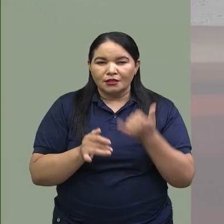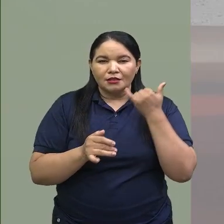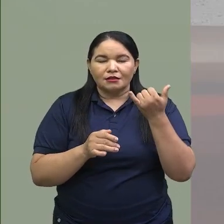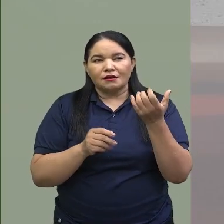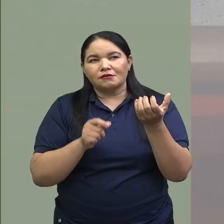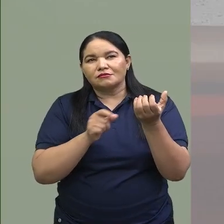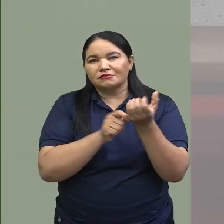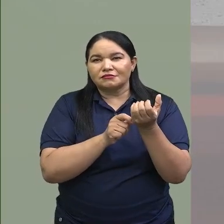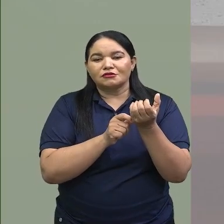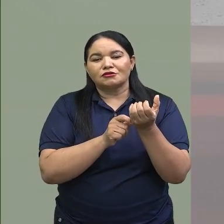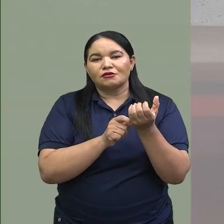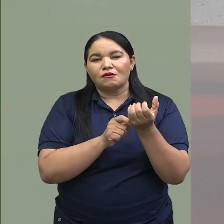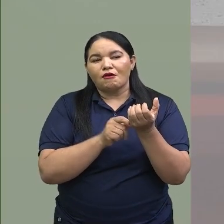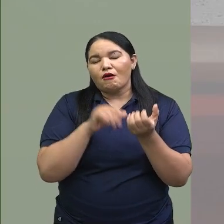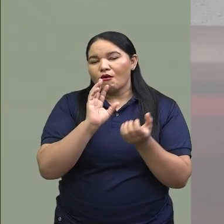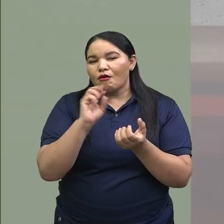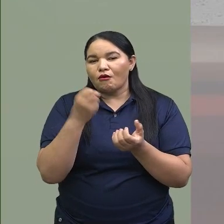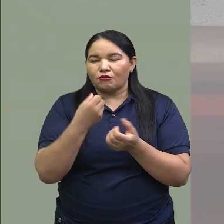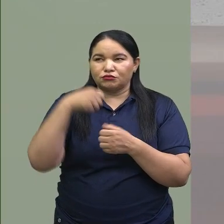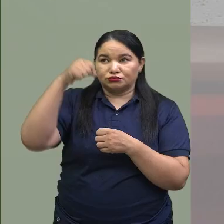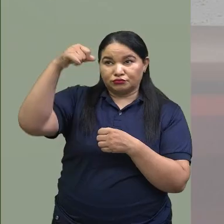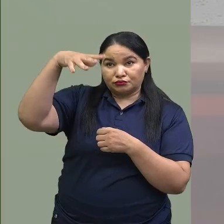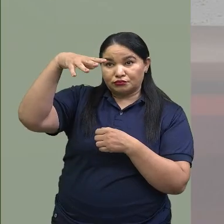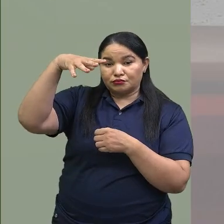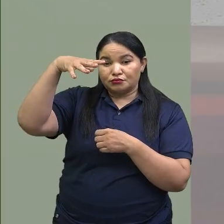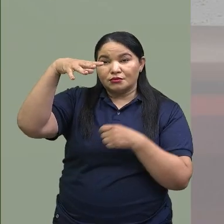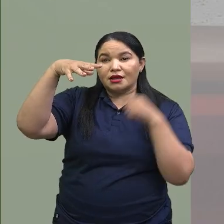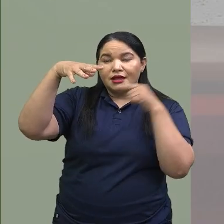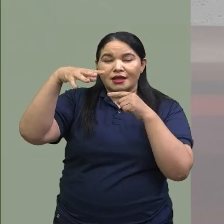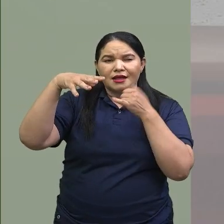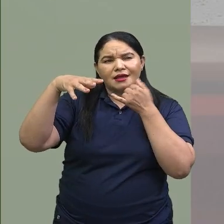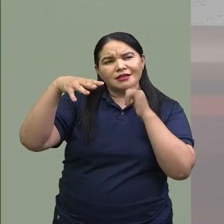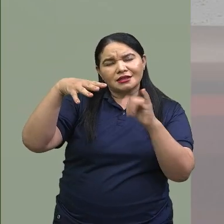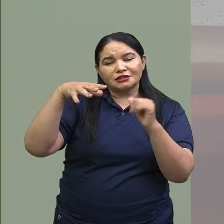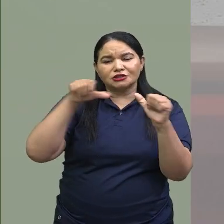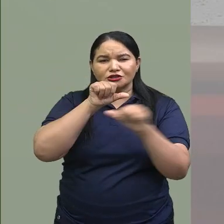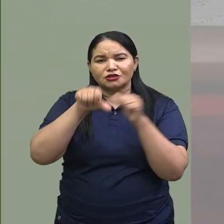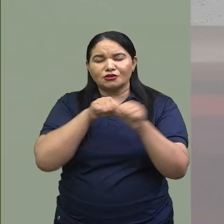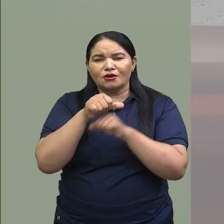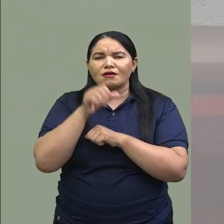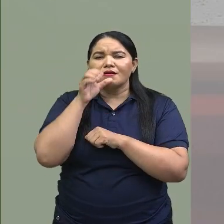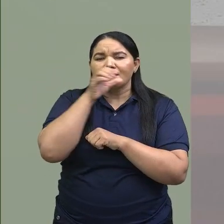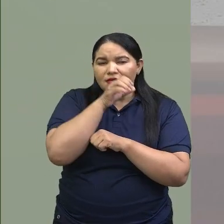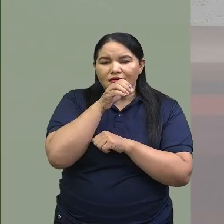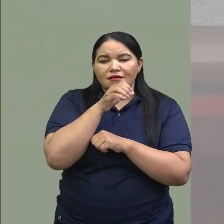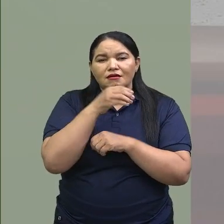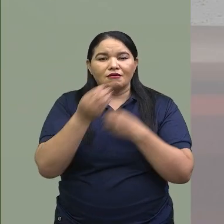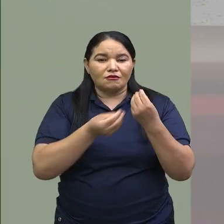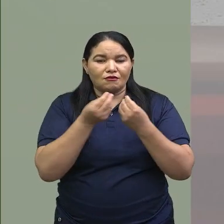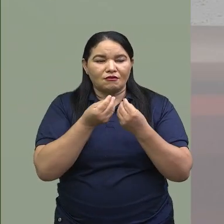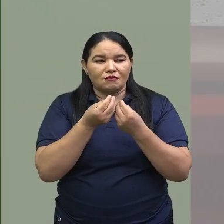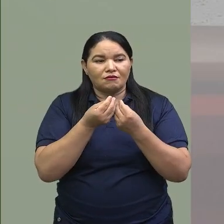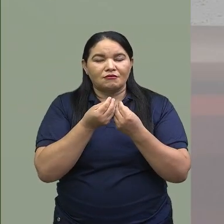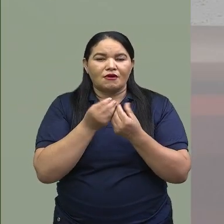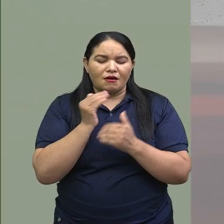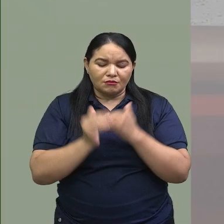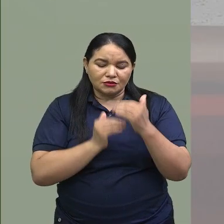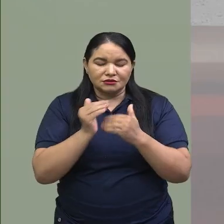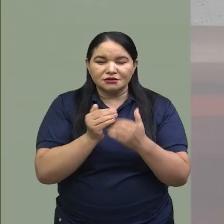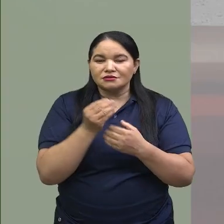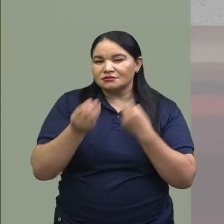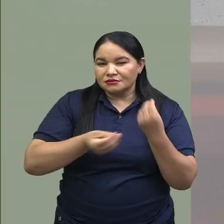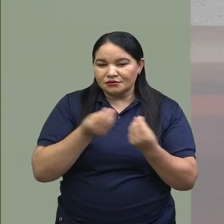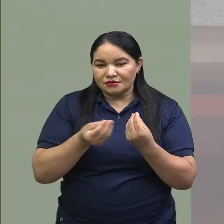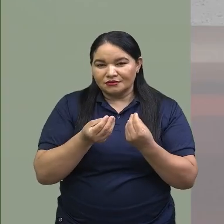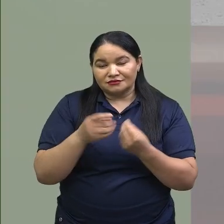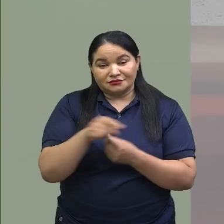chuveiro transforma energia elétrica em calor? E o que realmente acontece neste processo? Você percebe aí